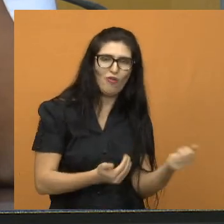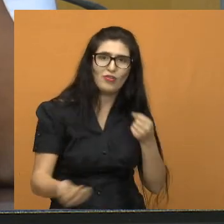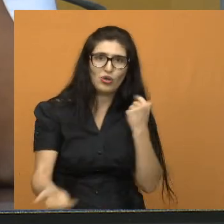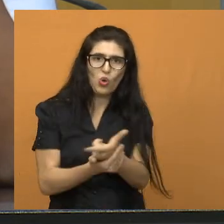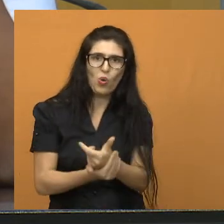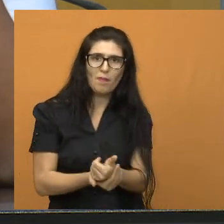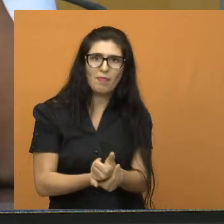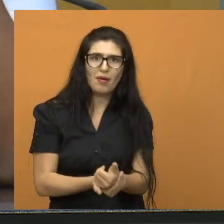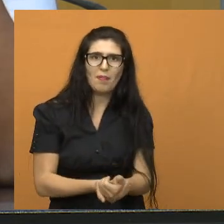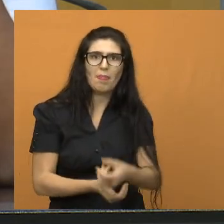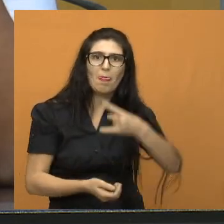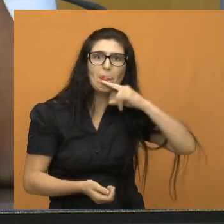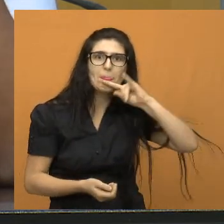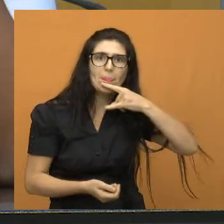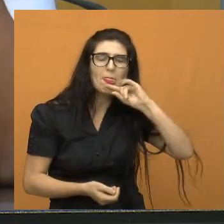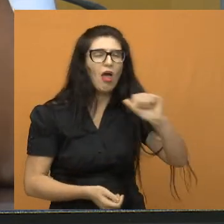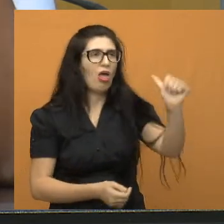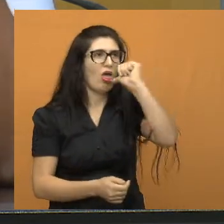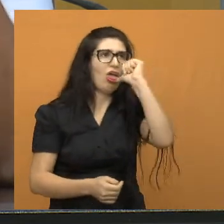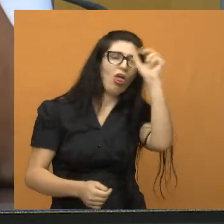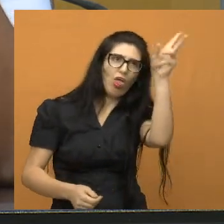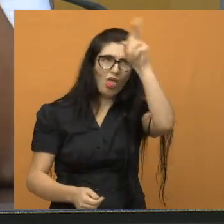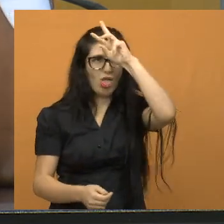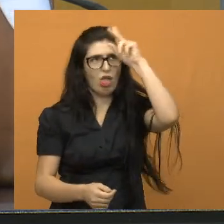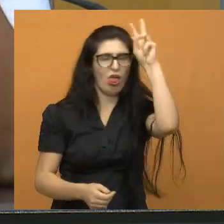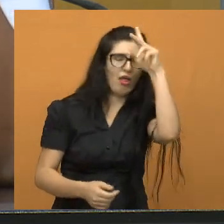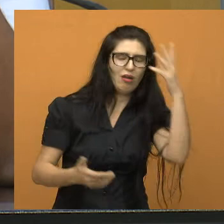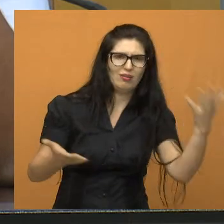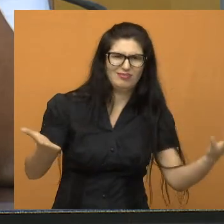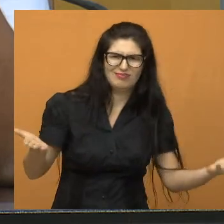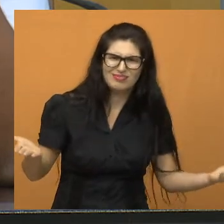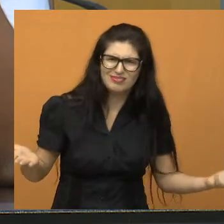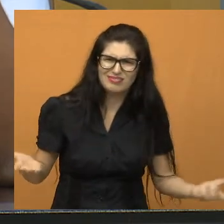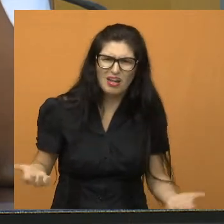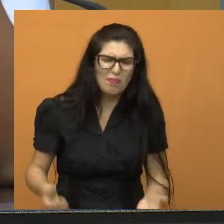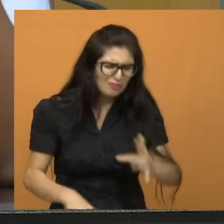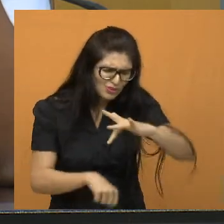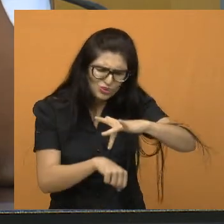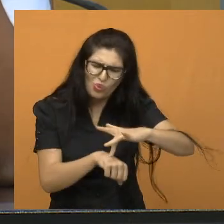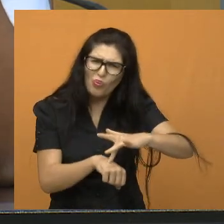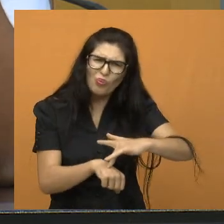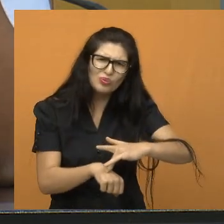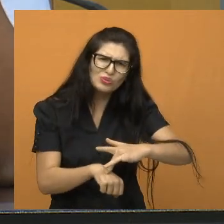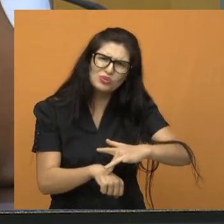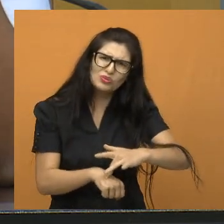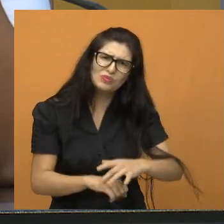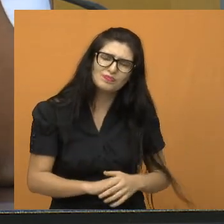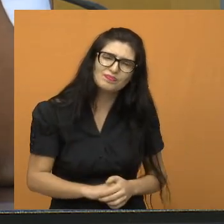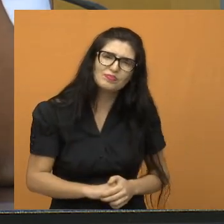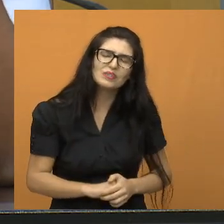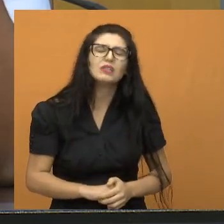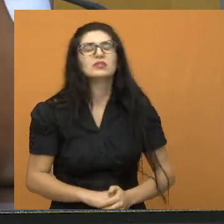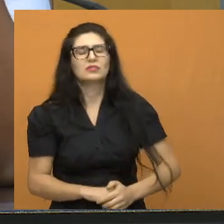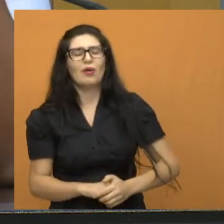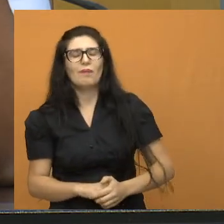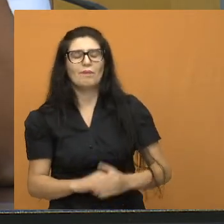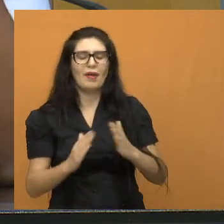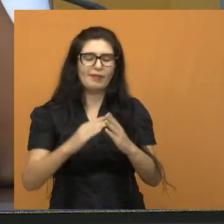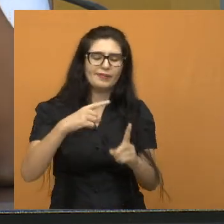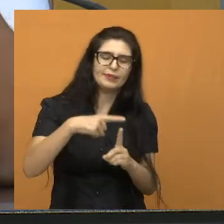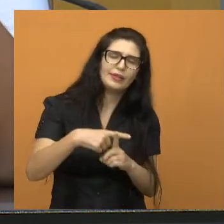querendo higienizar novamente. Então eu falei, vamos criar atividade noturna. A